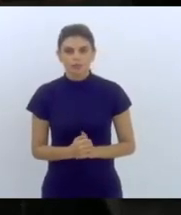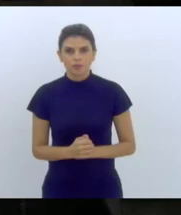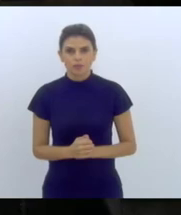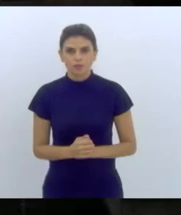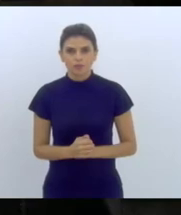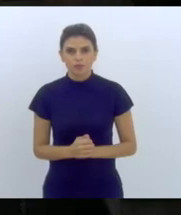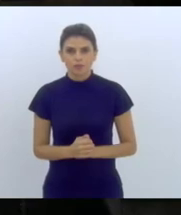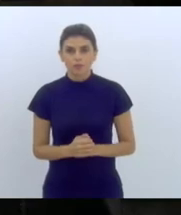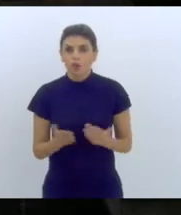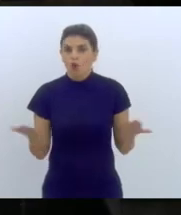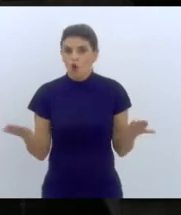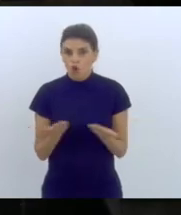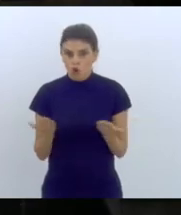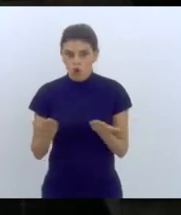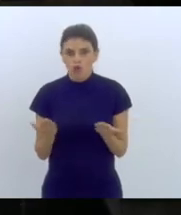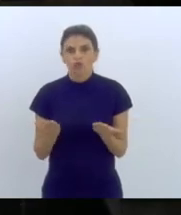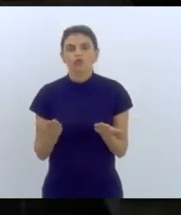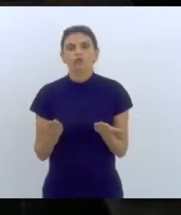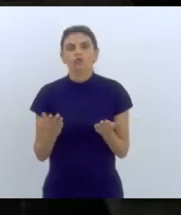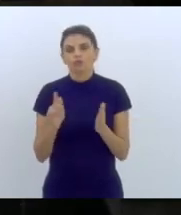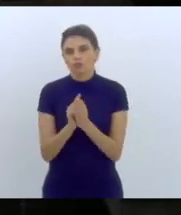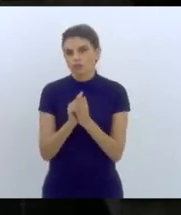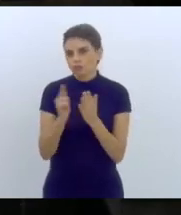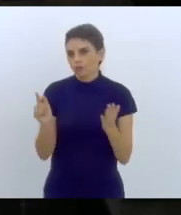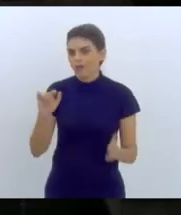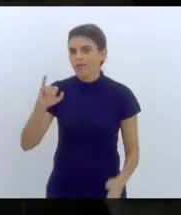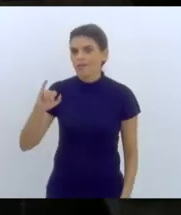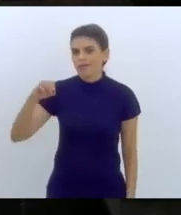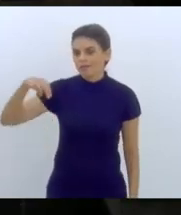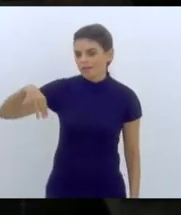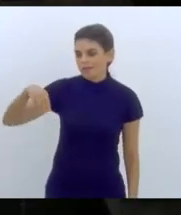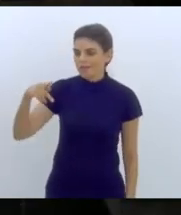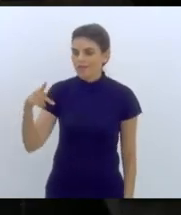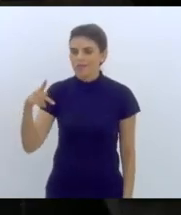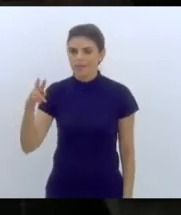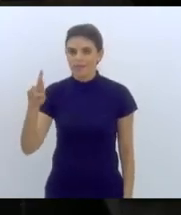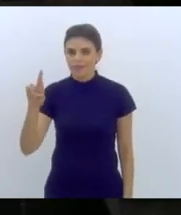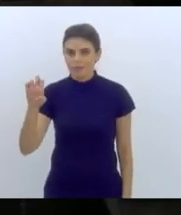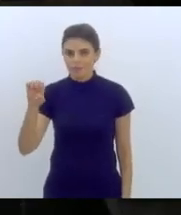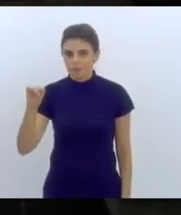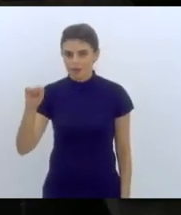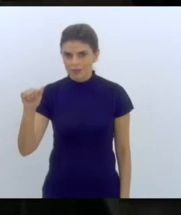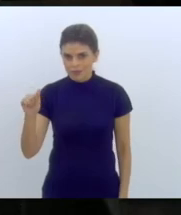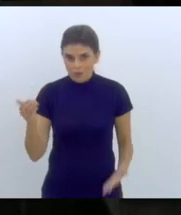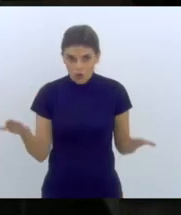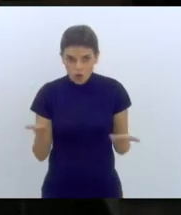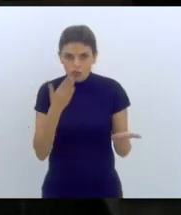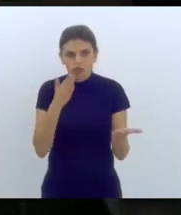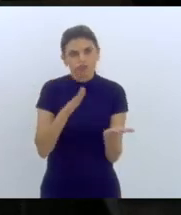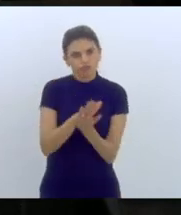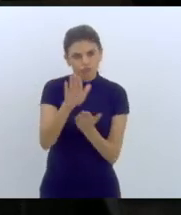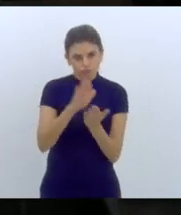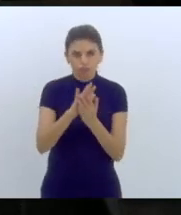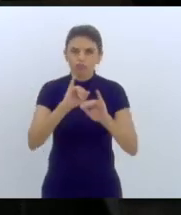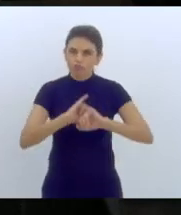na imprensa de hoje foi vinculada uma